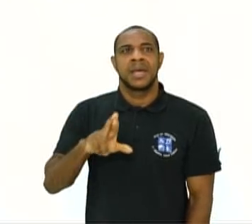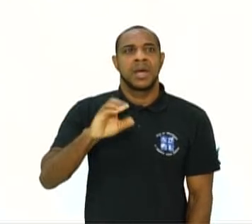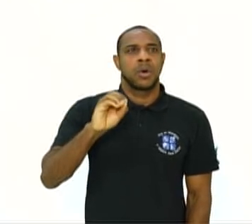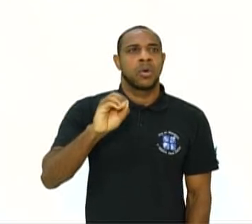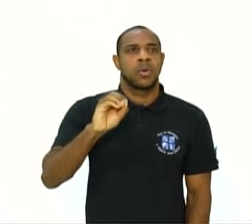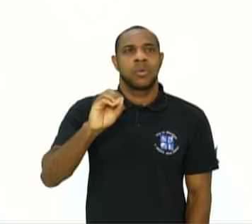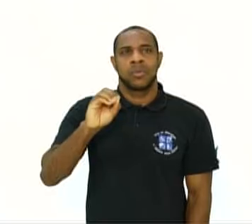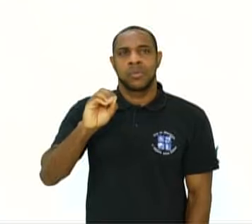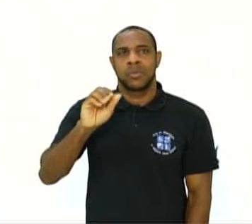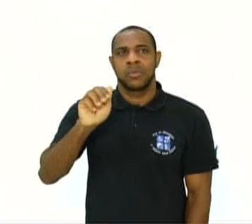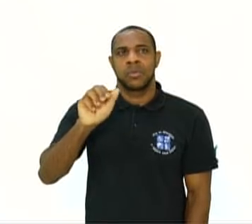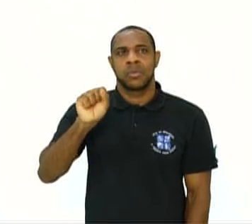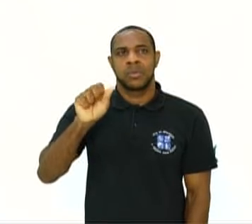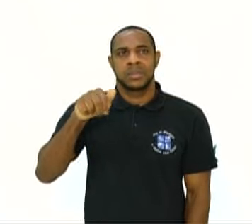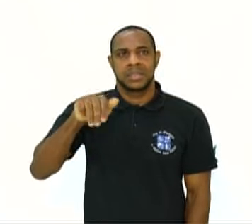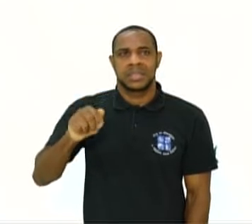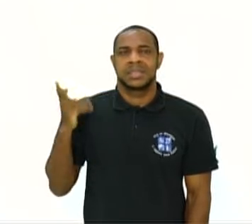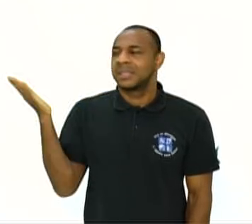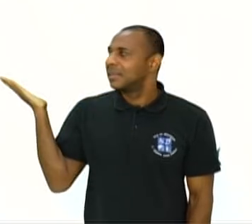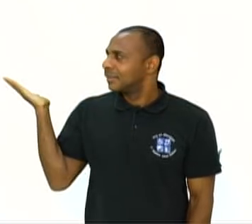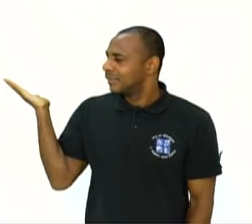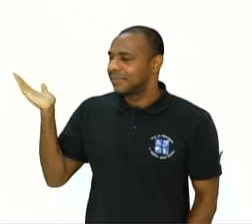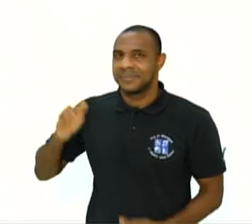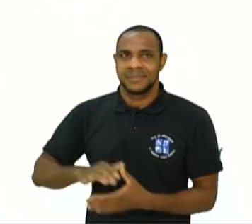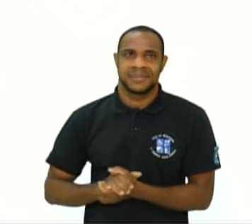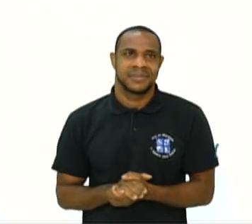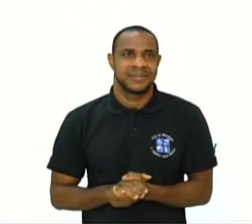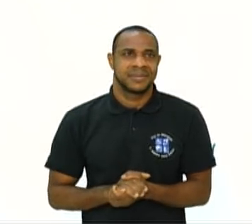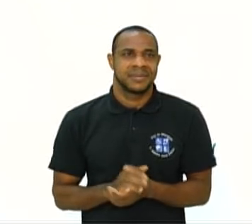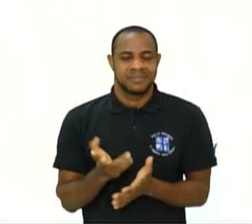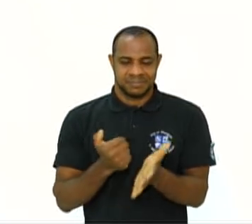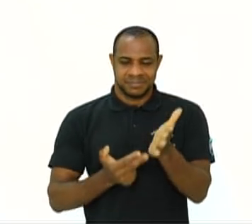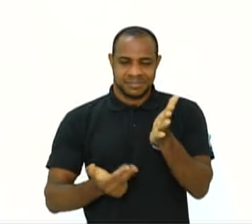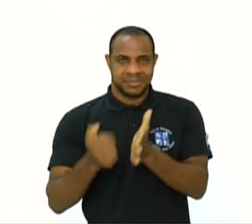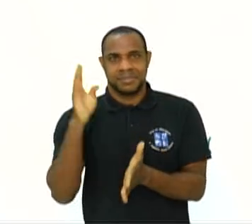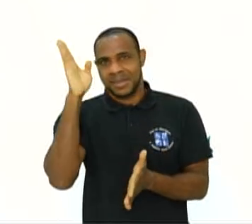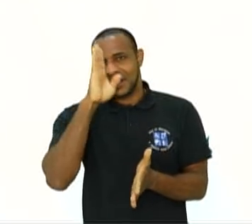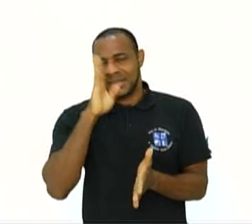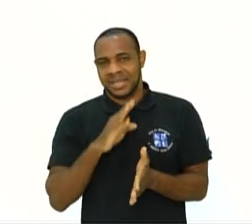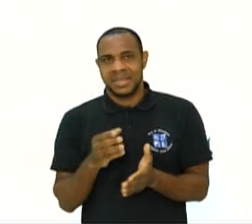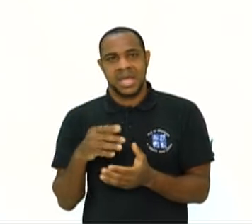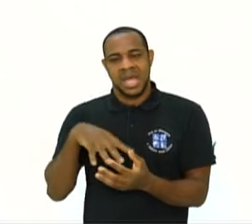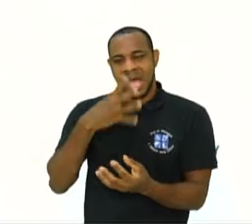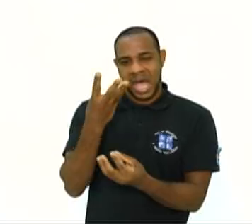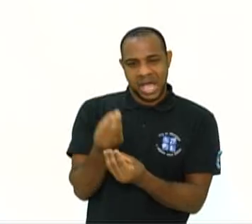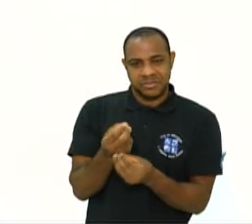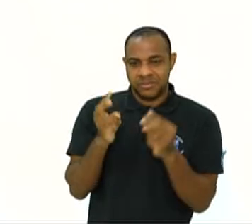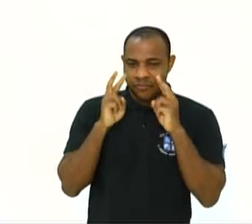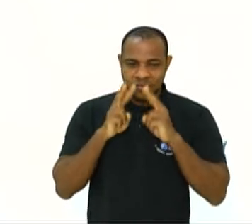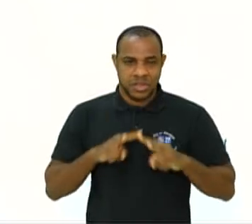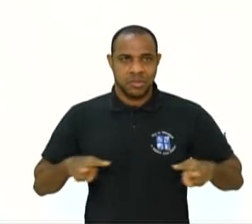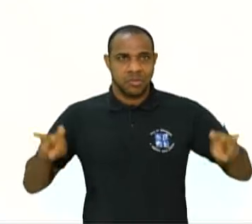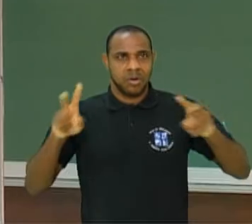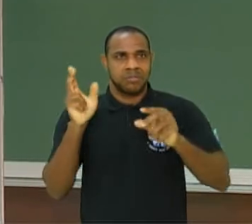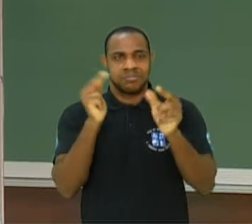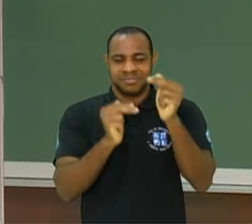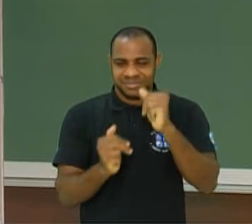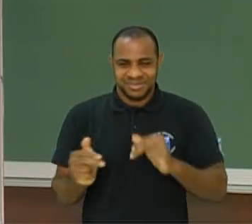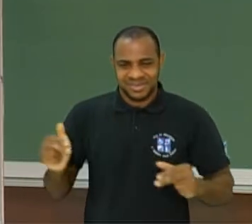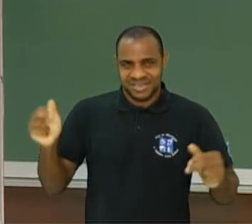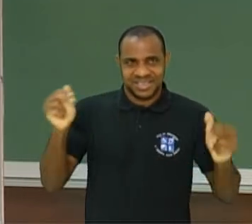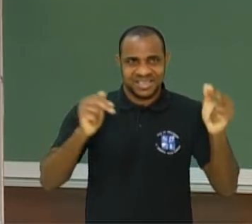Paulino, brasileira, educadora, curadora e artista visual. A gente já falou um pouquinho sobre ela, né? Quando a gente falou